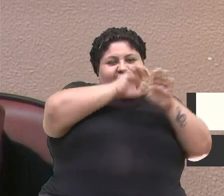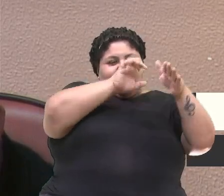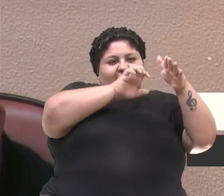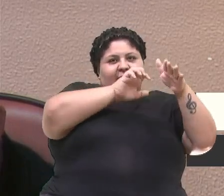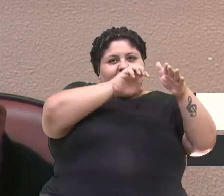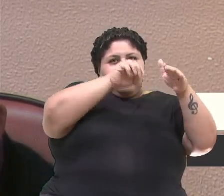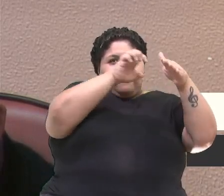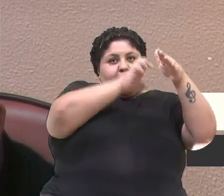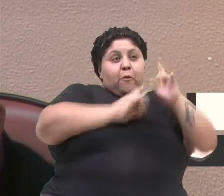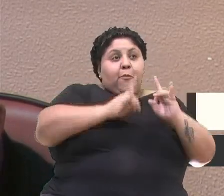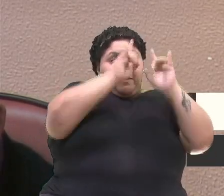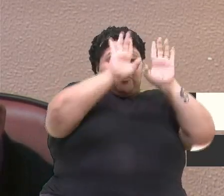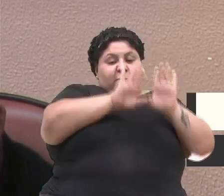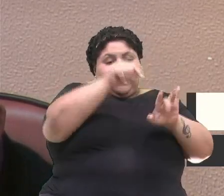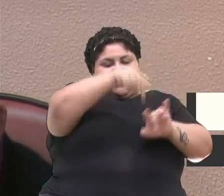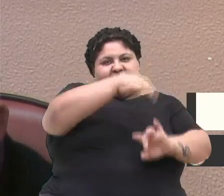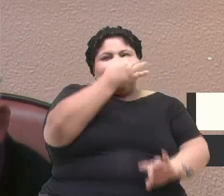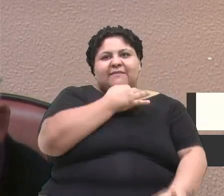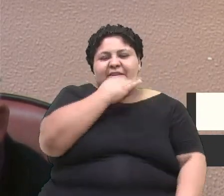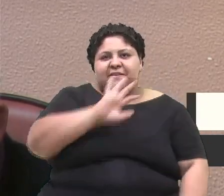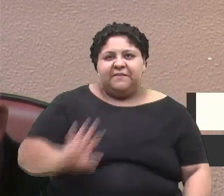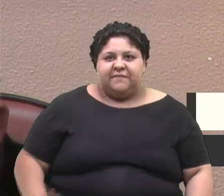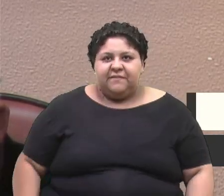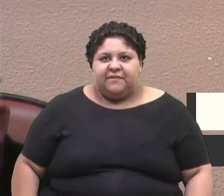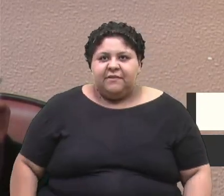para Caxias.